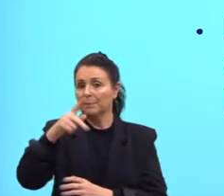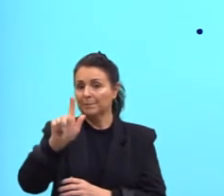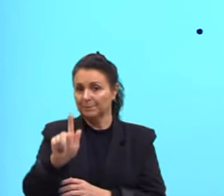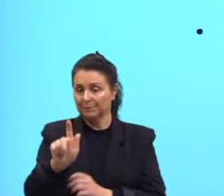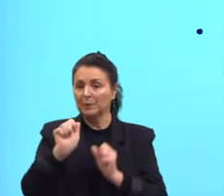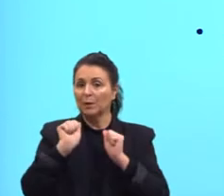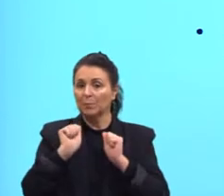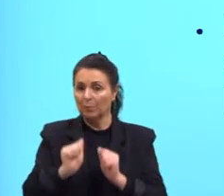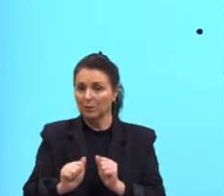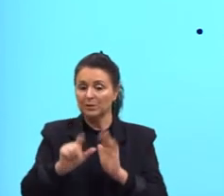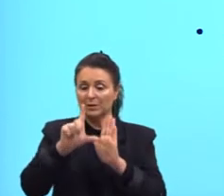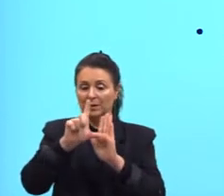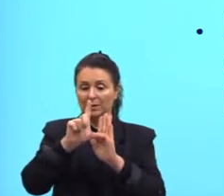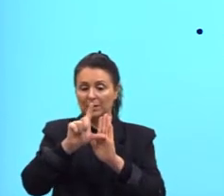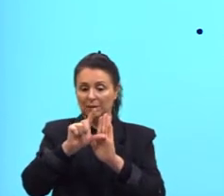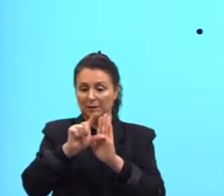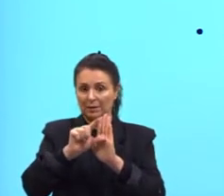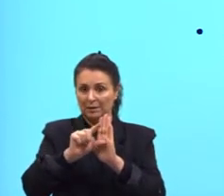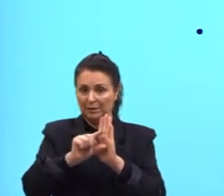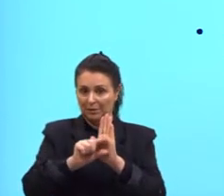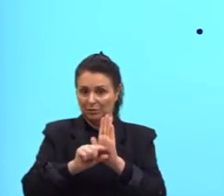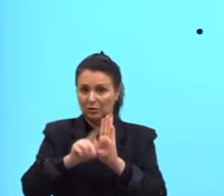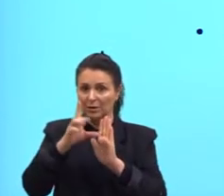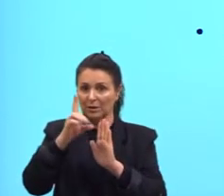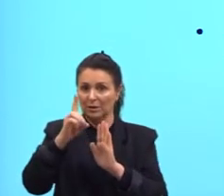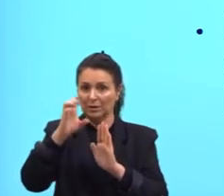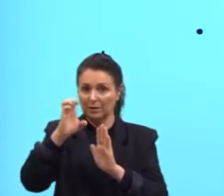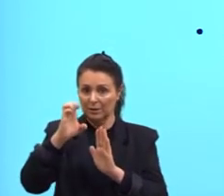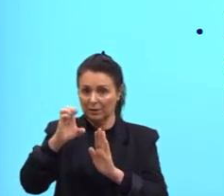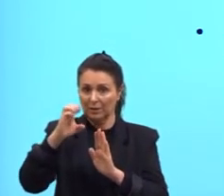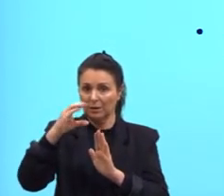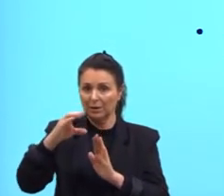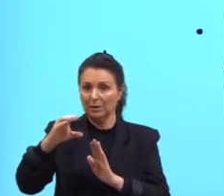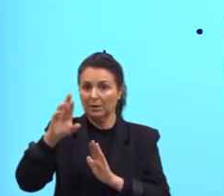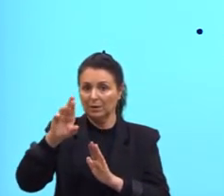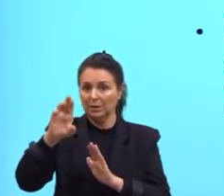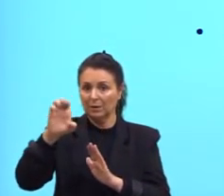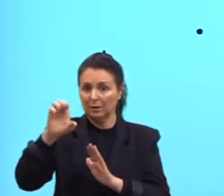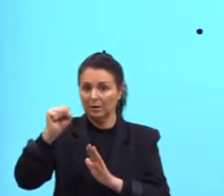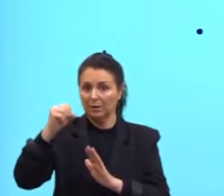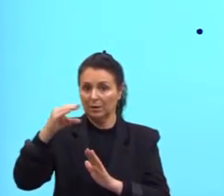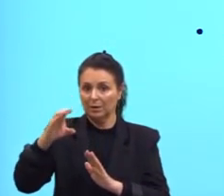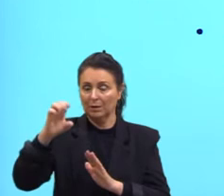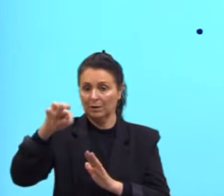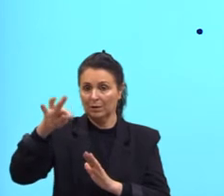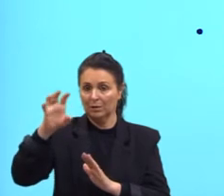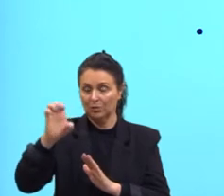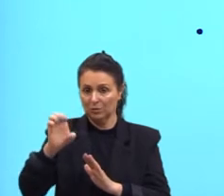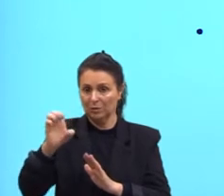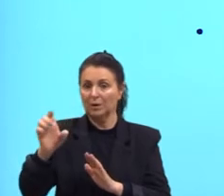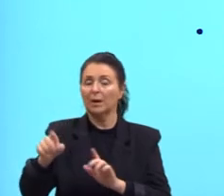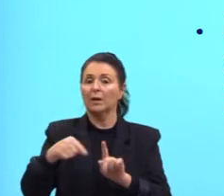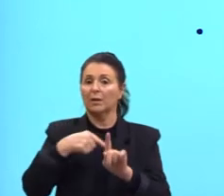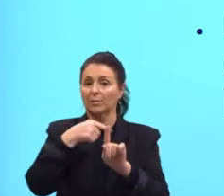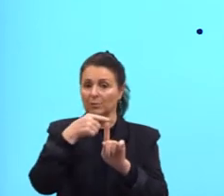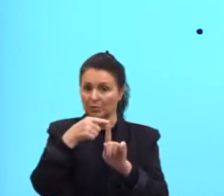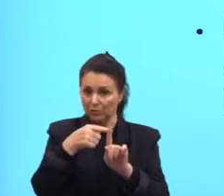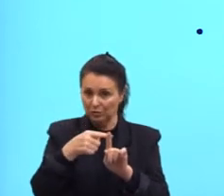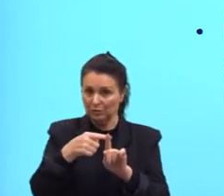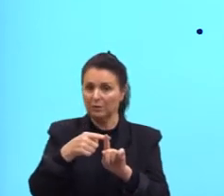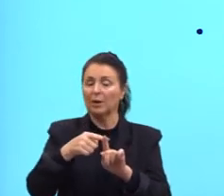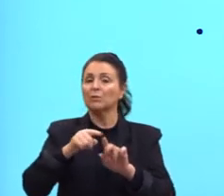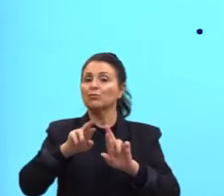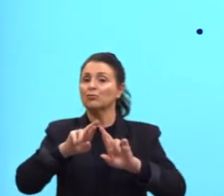ela pode ser ainda decrescente novamente a razão ela é positiva tá diferente de